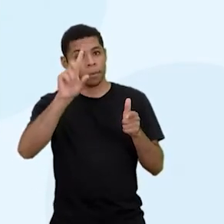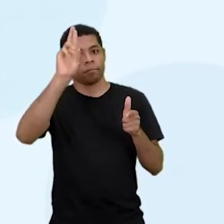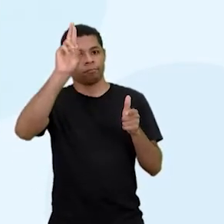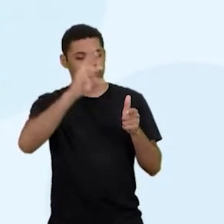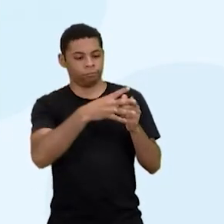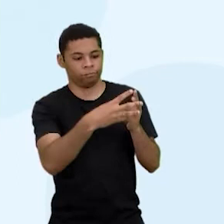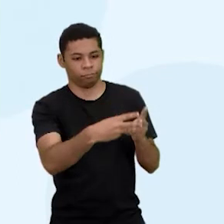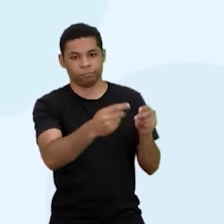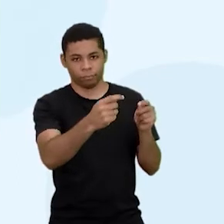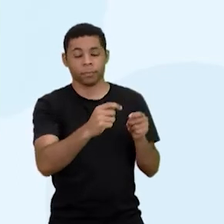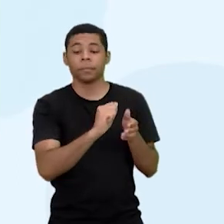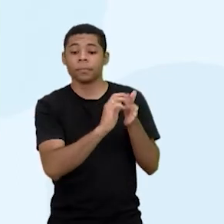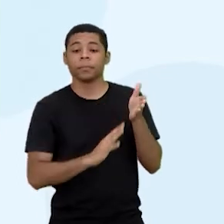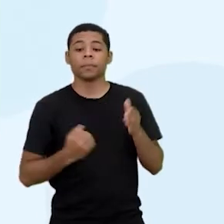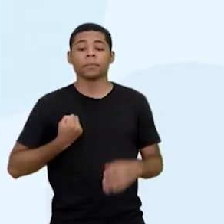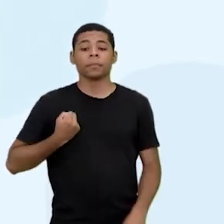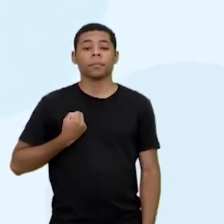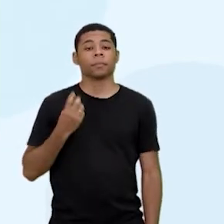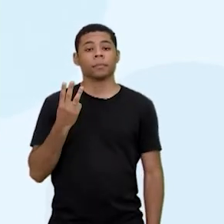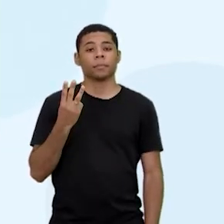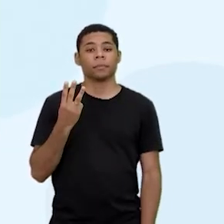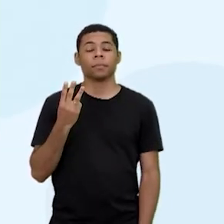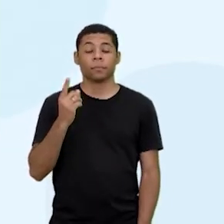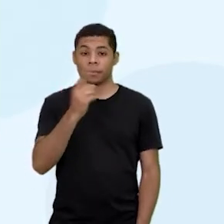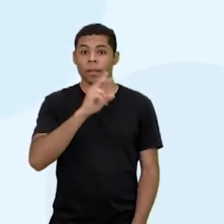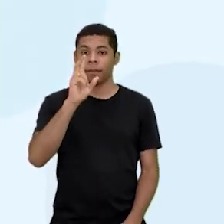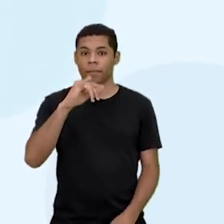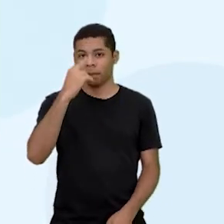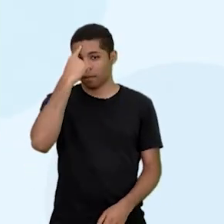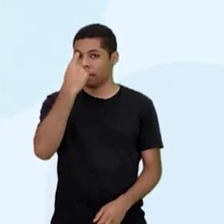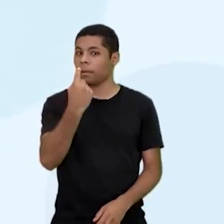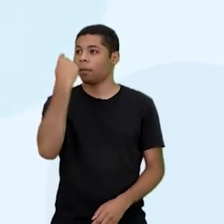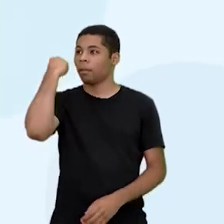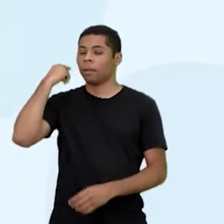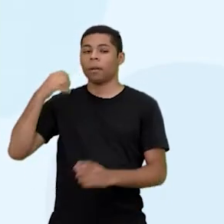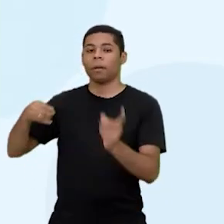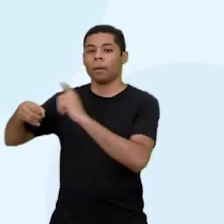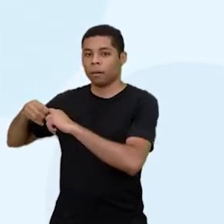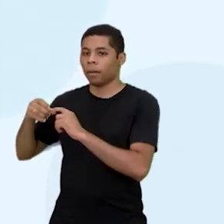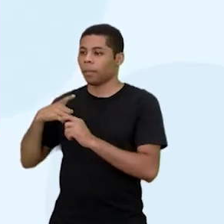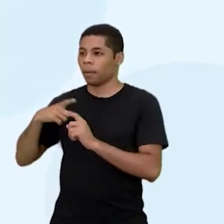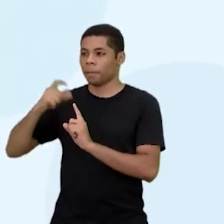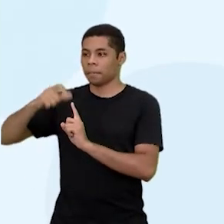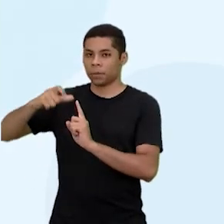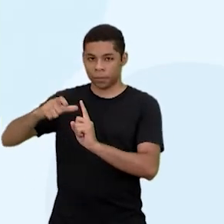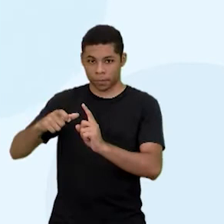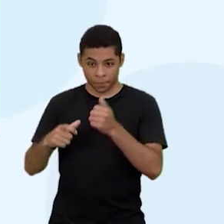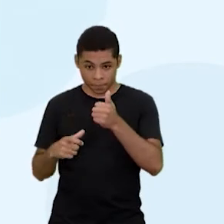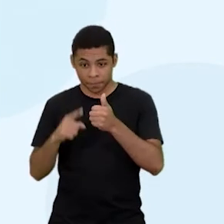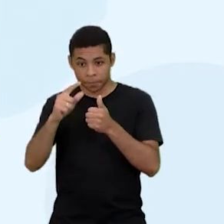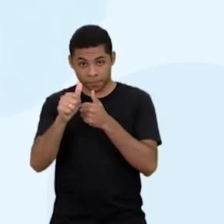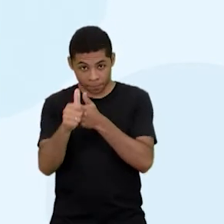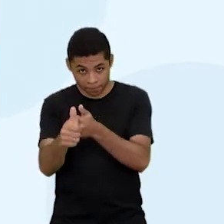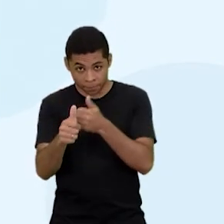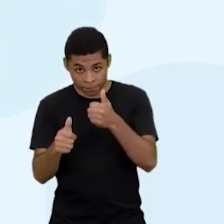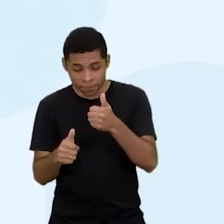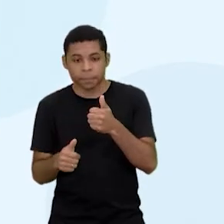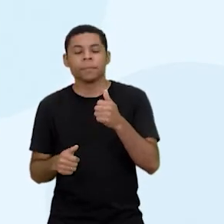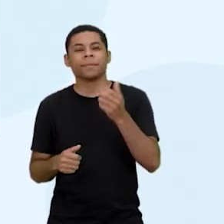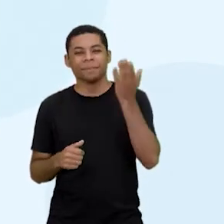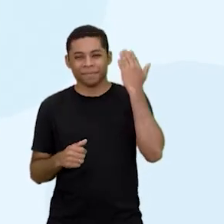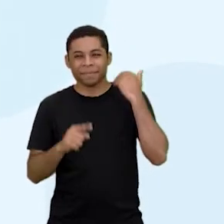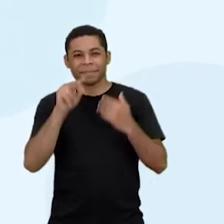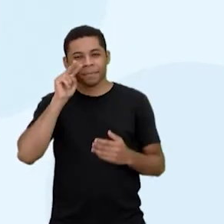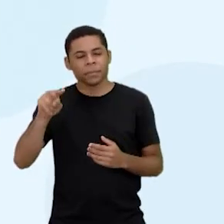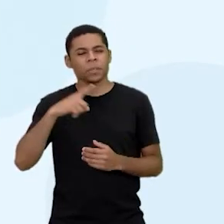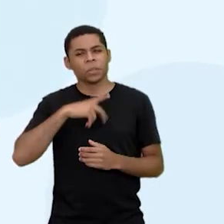Estamos na atividade 3, onde a gente vai retomar as personagens, né? Então, se vocês estão acompanhando aqui,